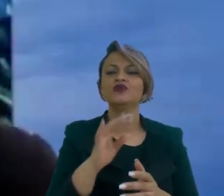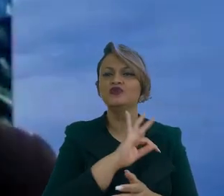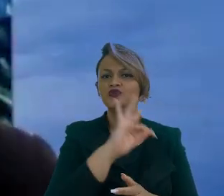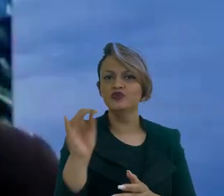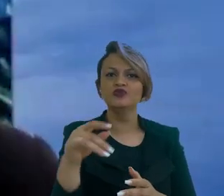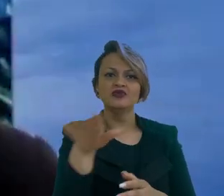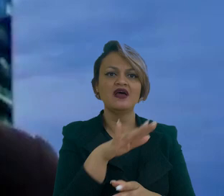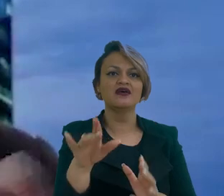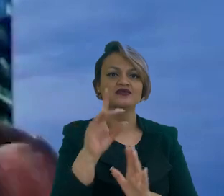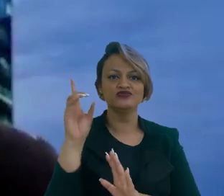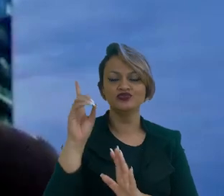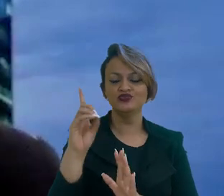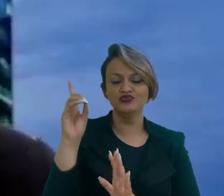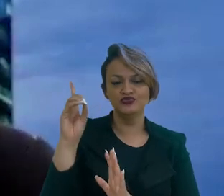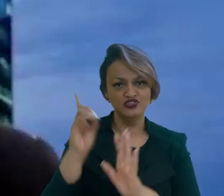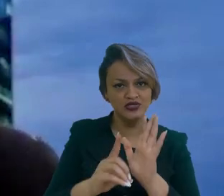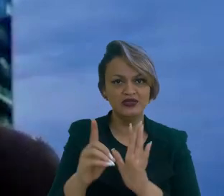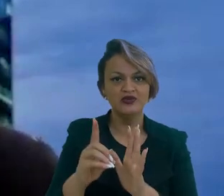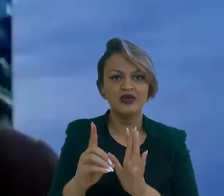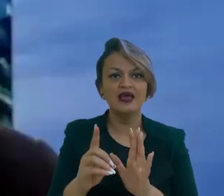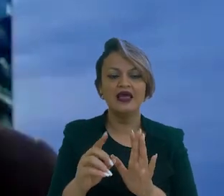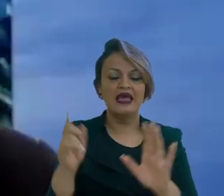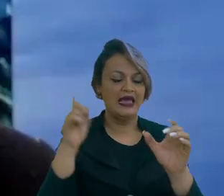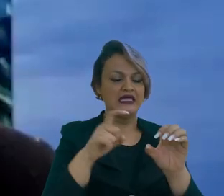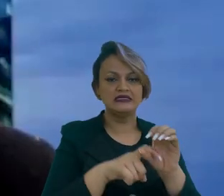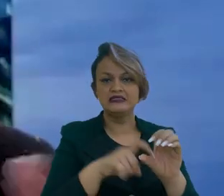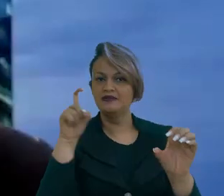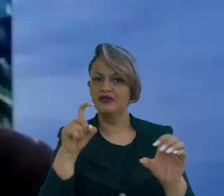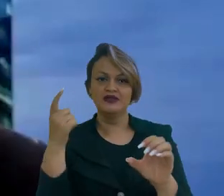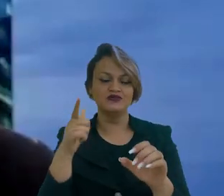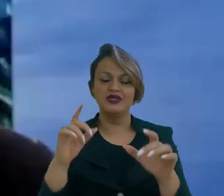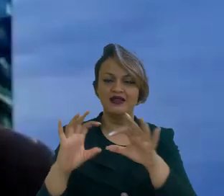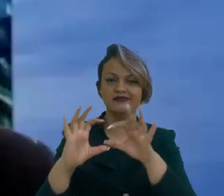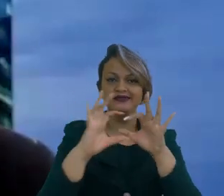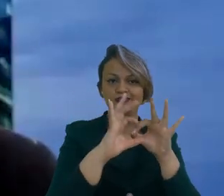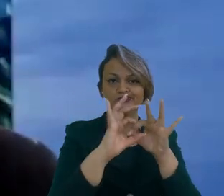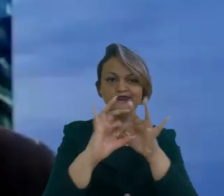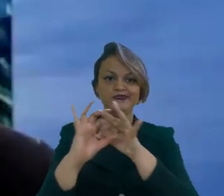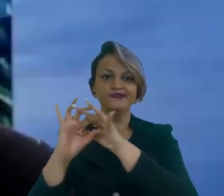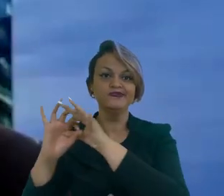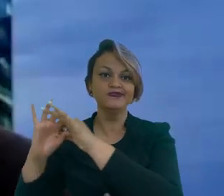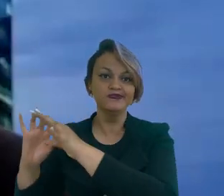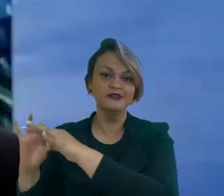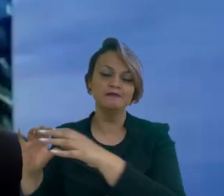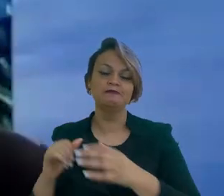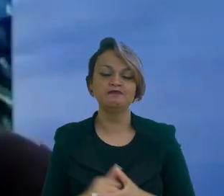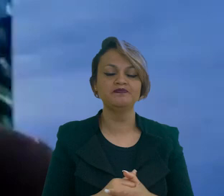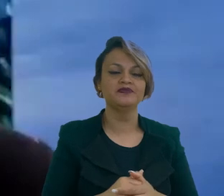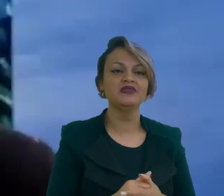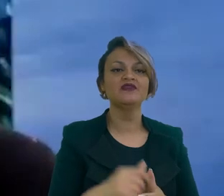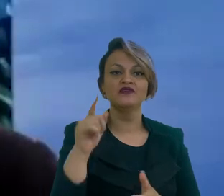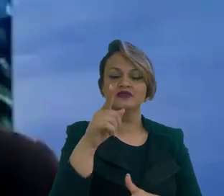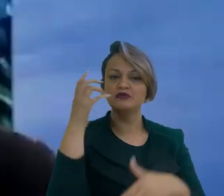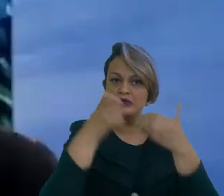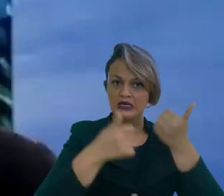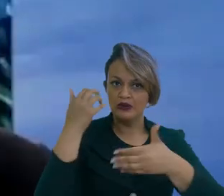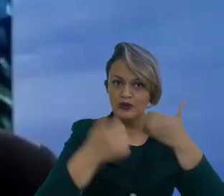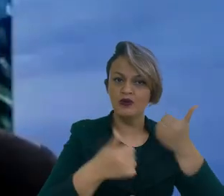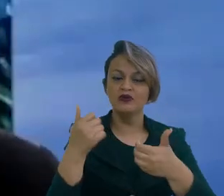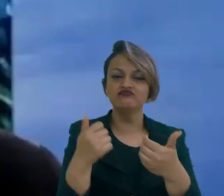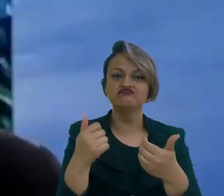todas as esferas do direito estão relacionadas elas não têm como agir independentemente umas das outras